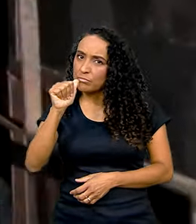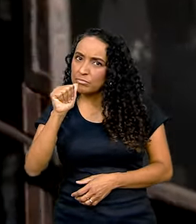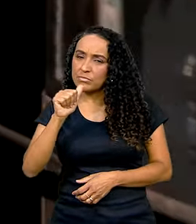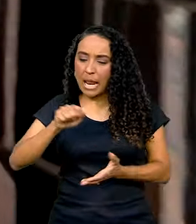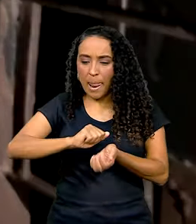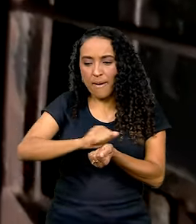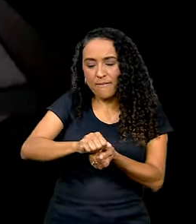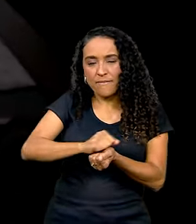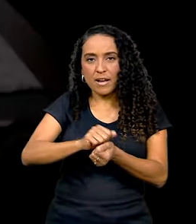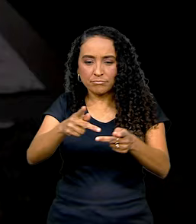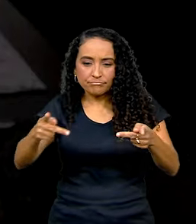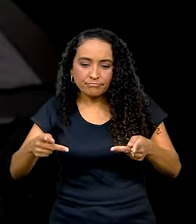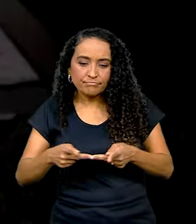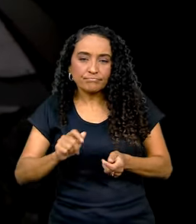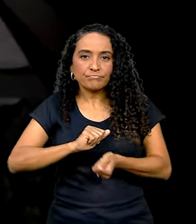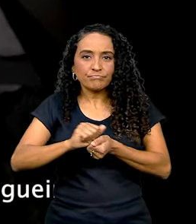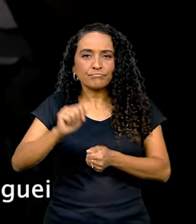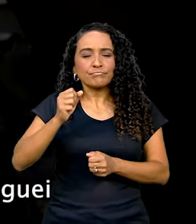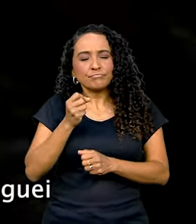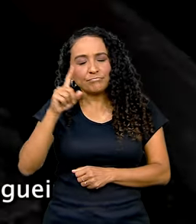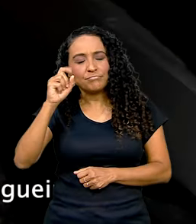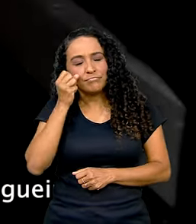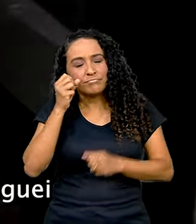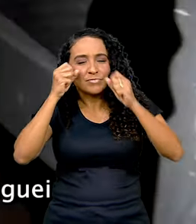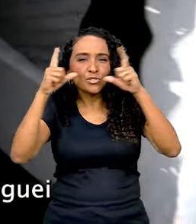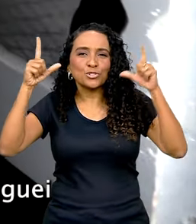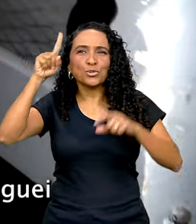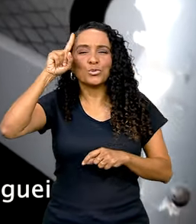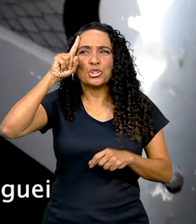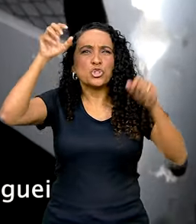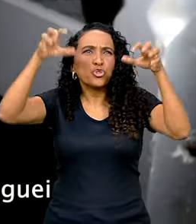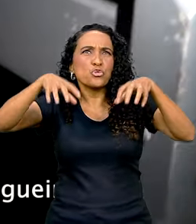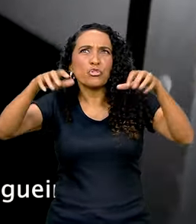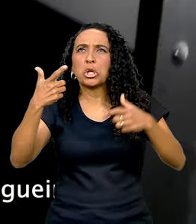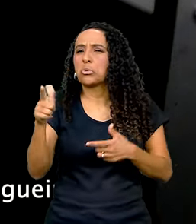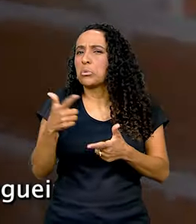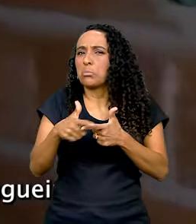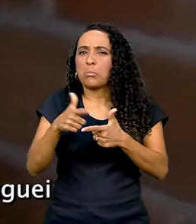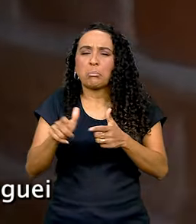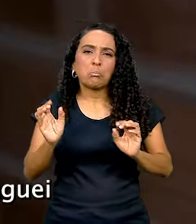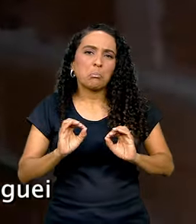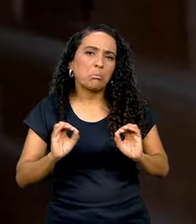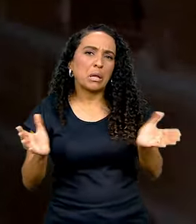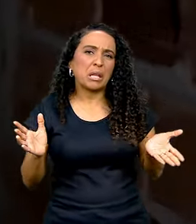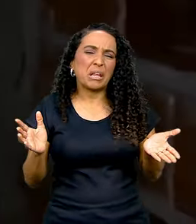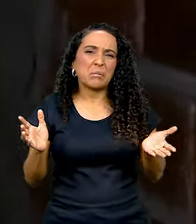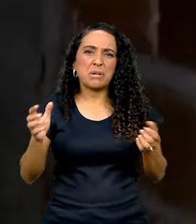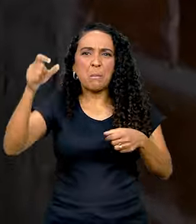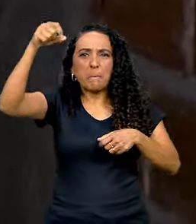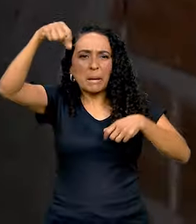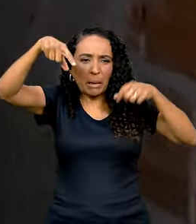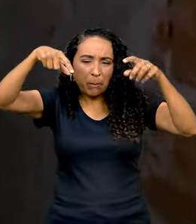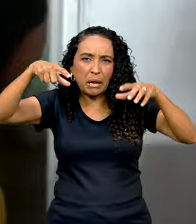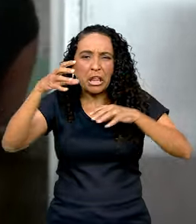assim lavar meus pratos lavar minha roupa acordar todo dia assim quando chover não ter pingueira não ter